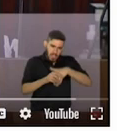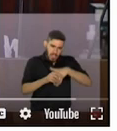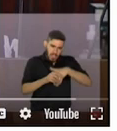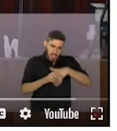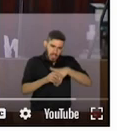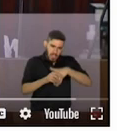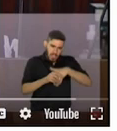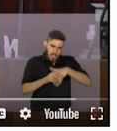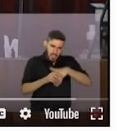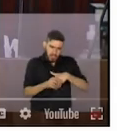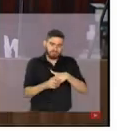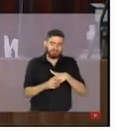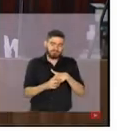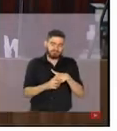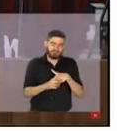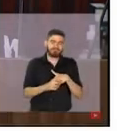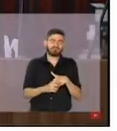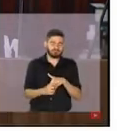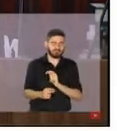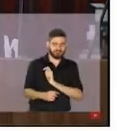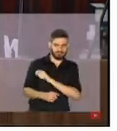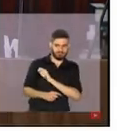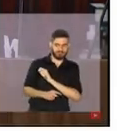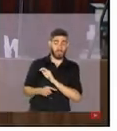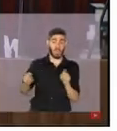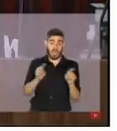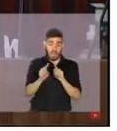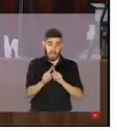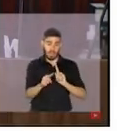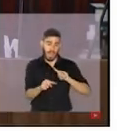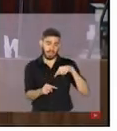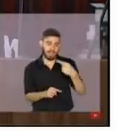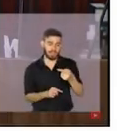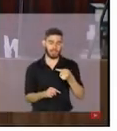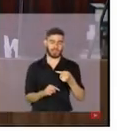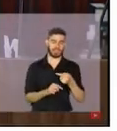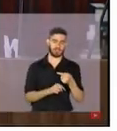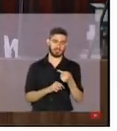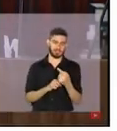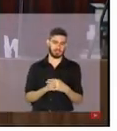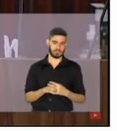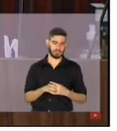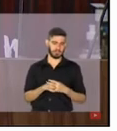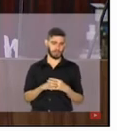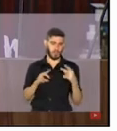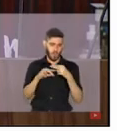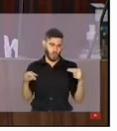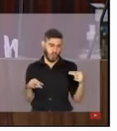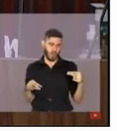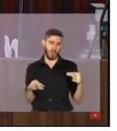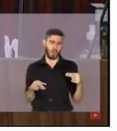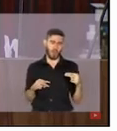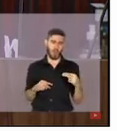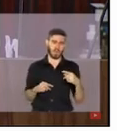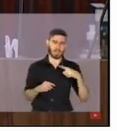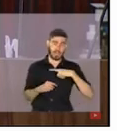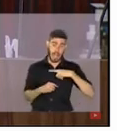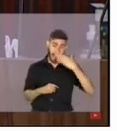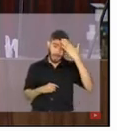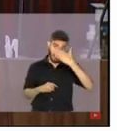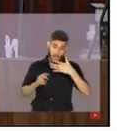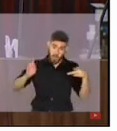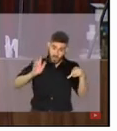diferente olha só o risco de e depois das eleições e não uma coisa se a a prova